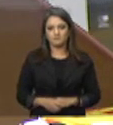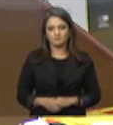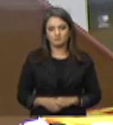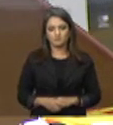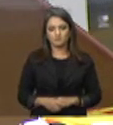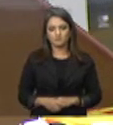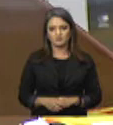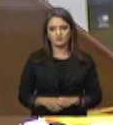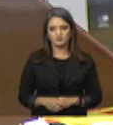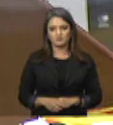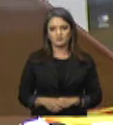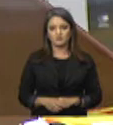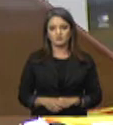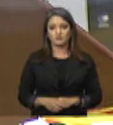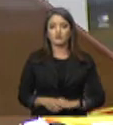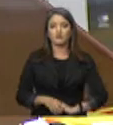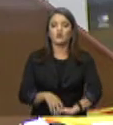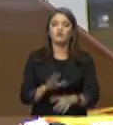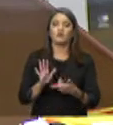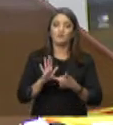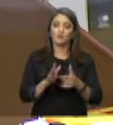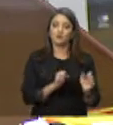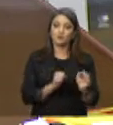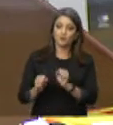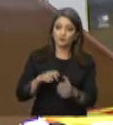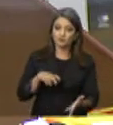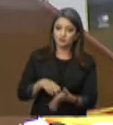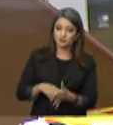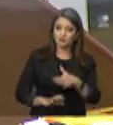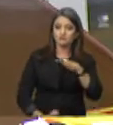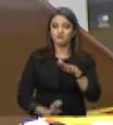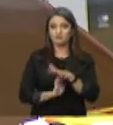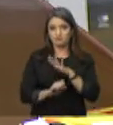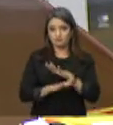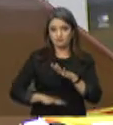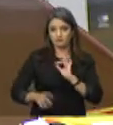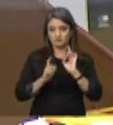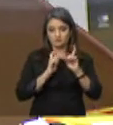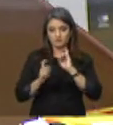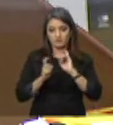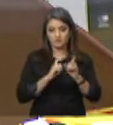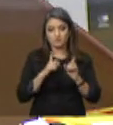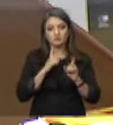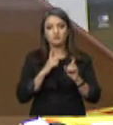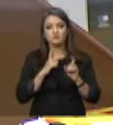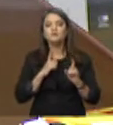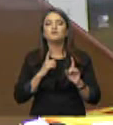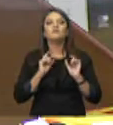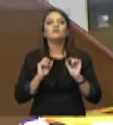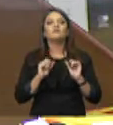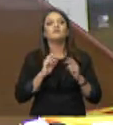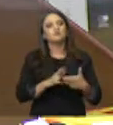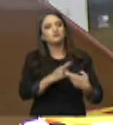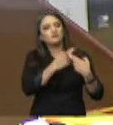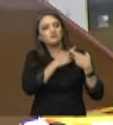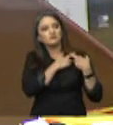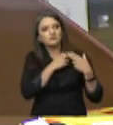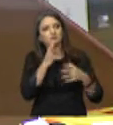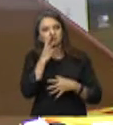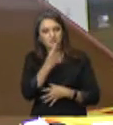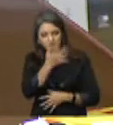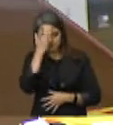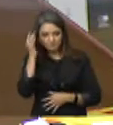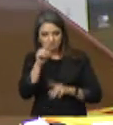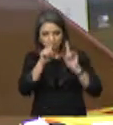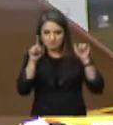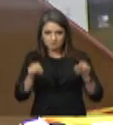a expressão do efetivo poder punitivo do estado no âmbito do Direito Administrativo direcionado a responsabilização do servidor público em sentido